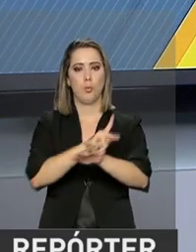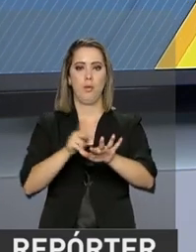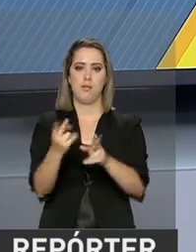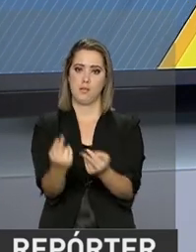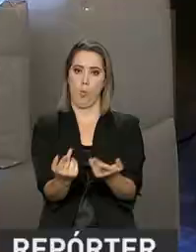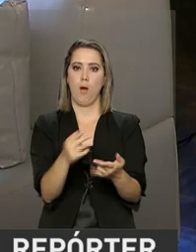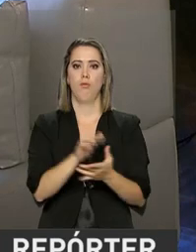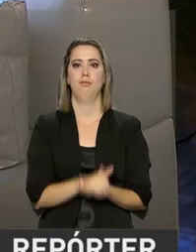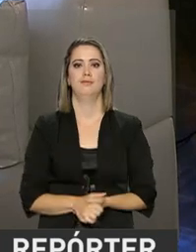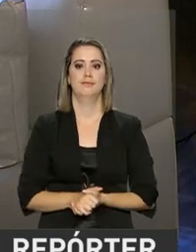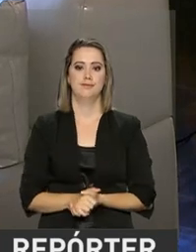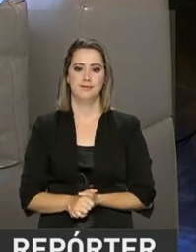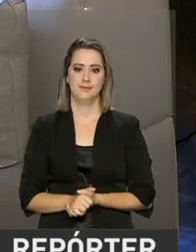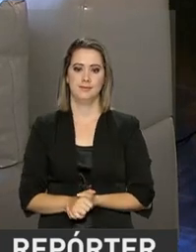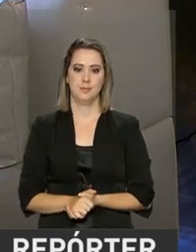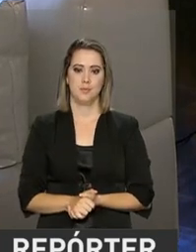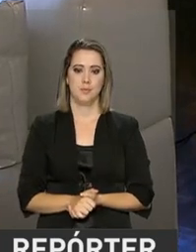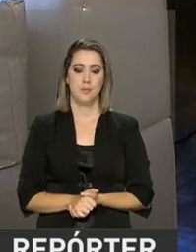país.